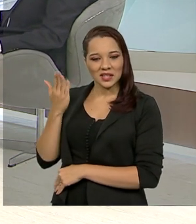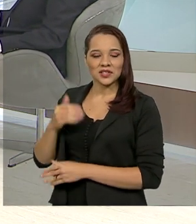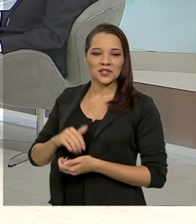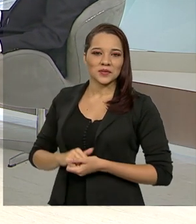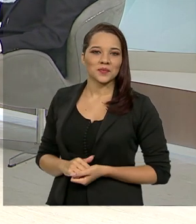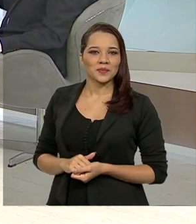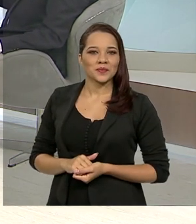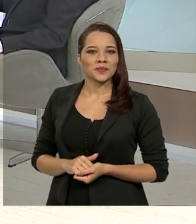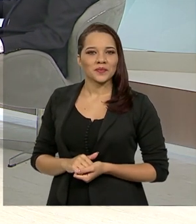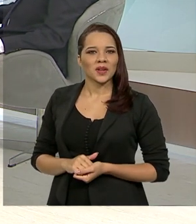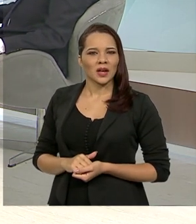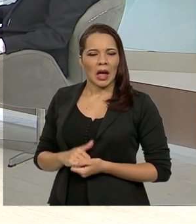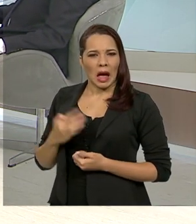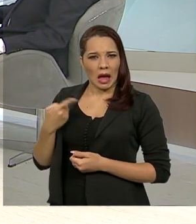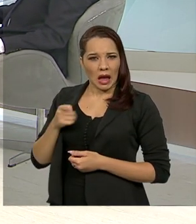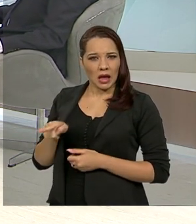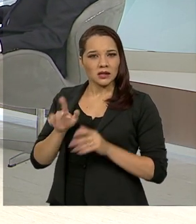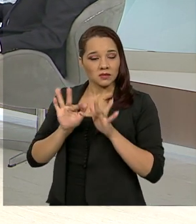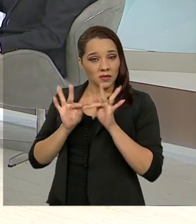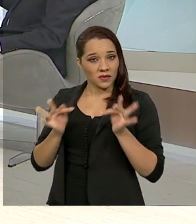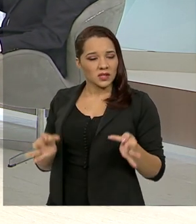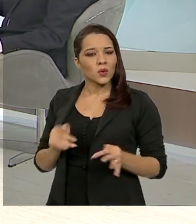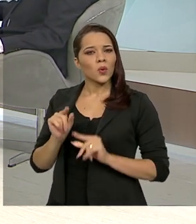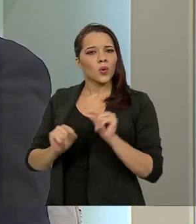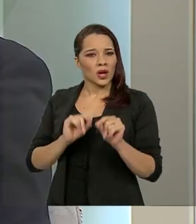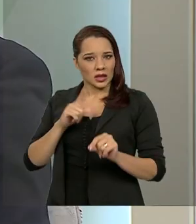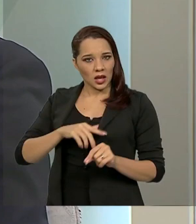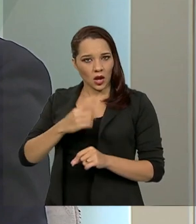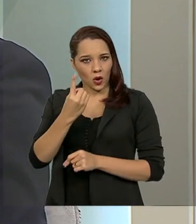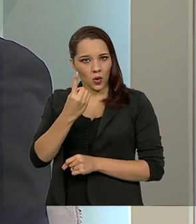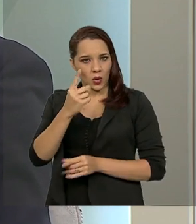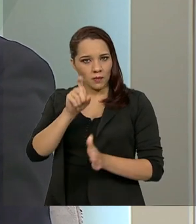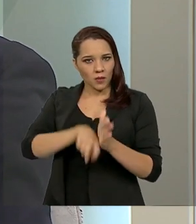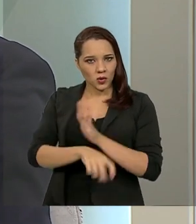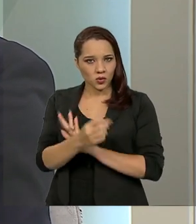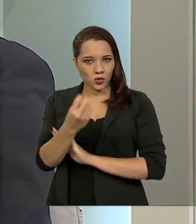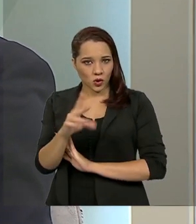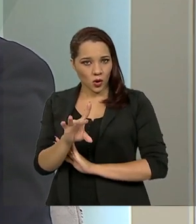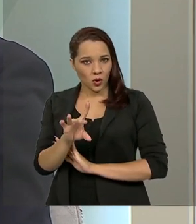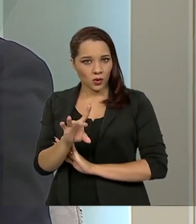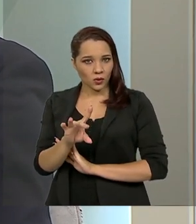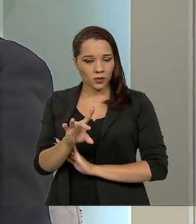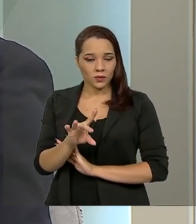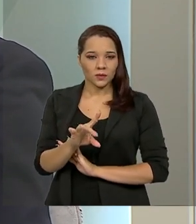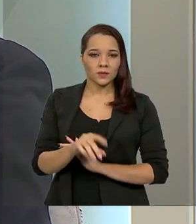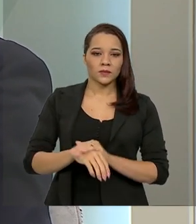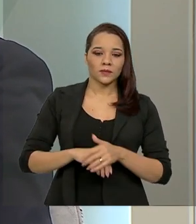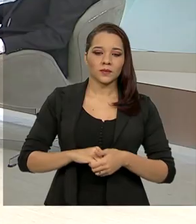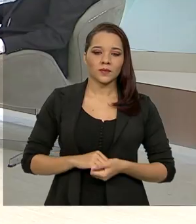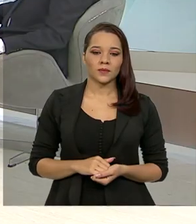dos Municípios. A simplificação seria o quê? Ter um imposto único, presidente?